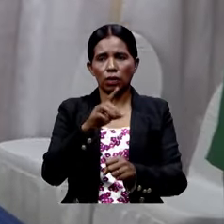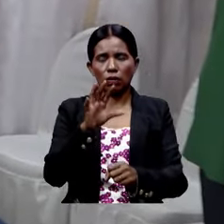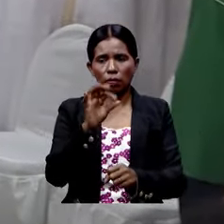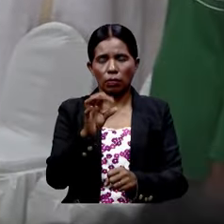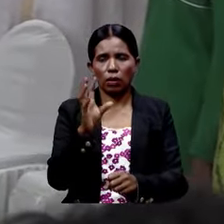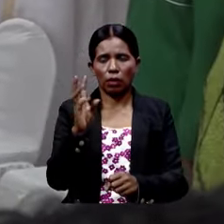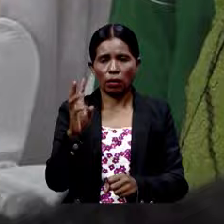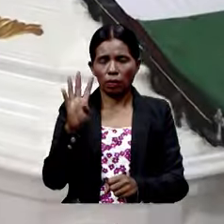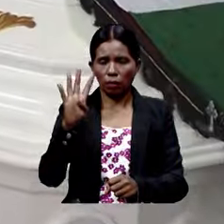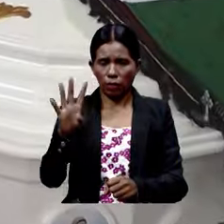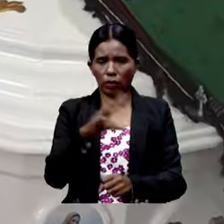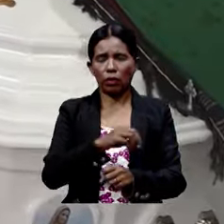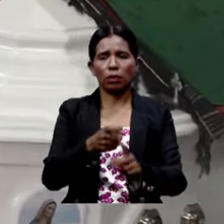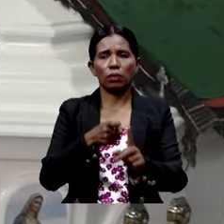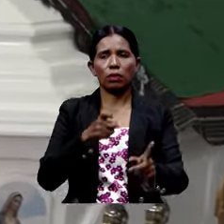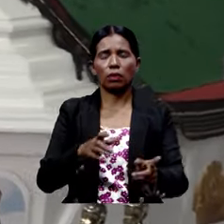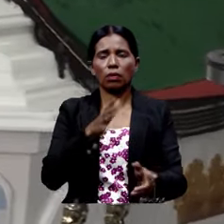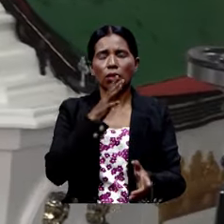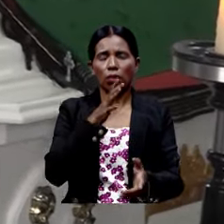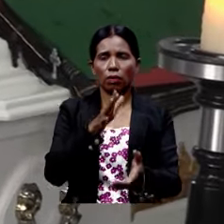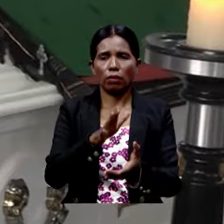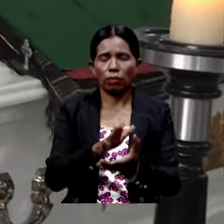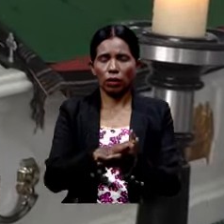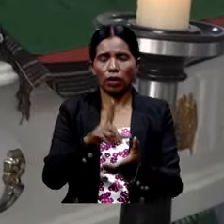nenulu resinhat no husi kela feen Lídia de